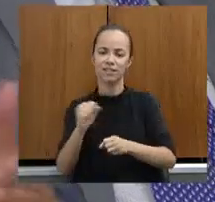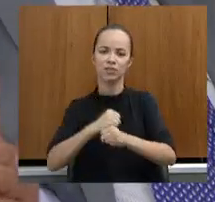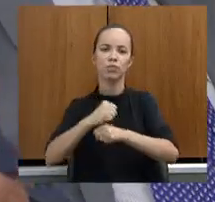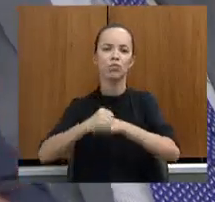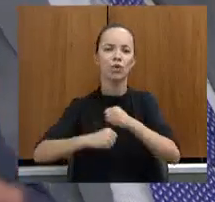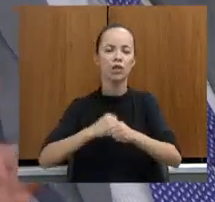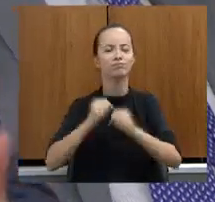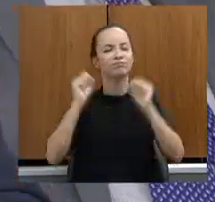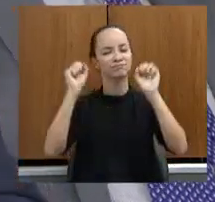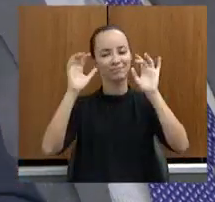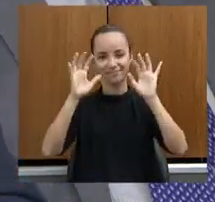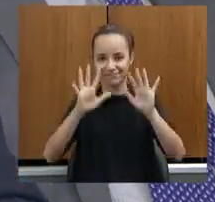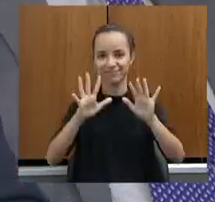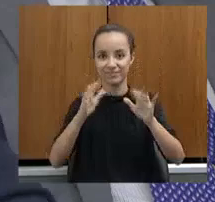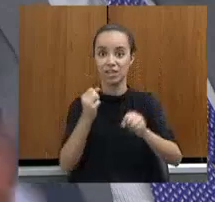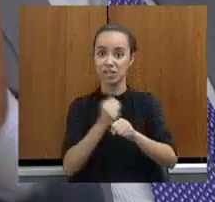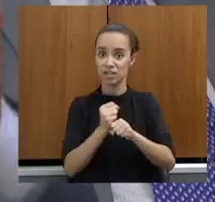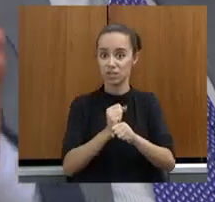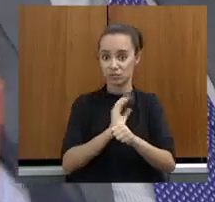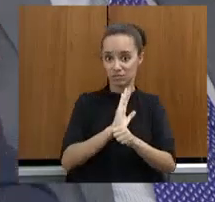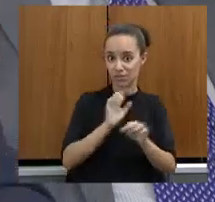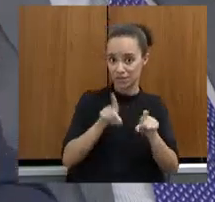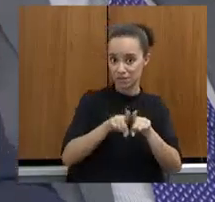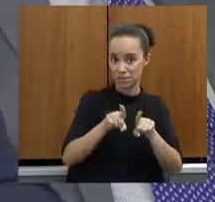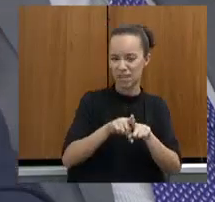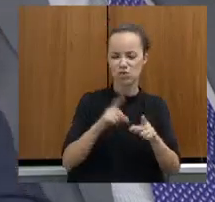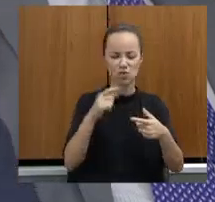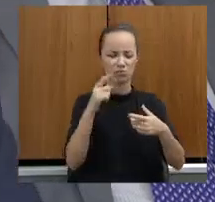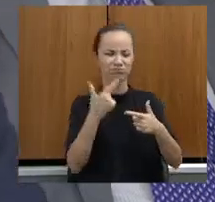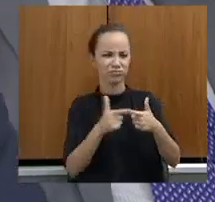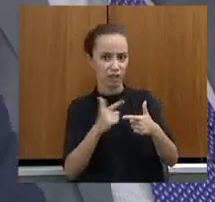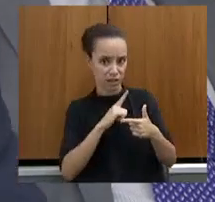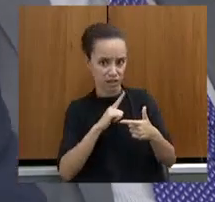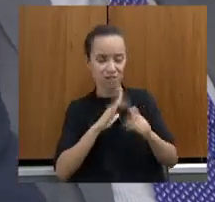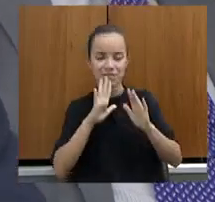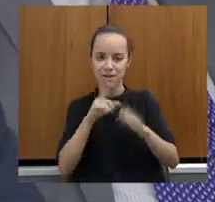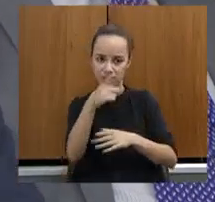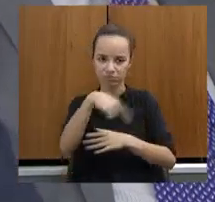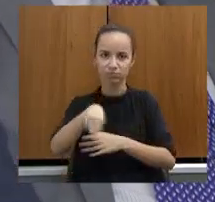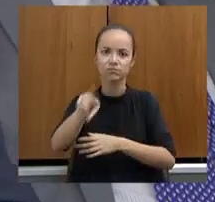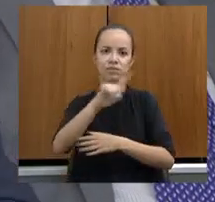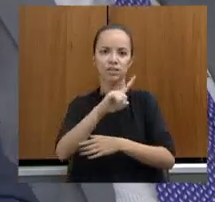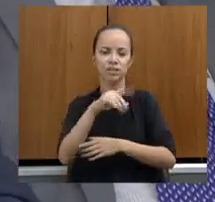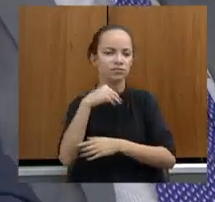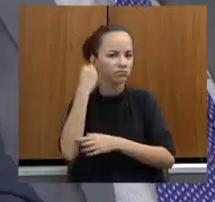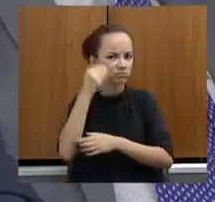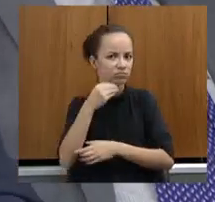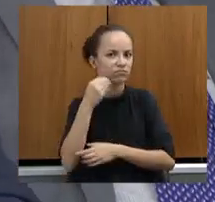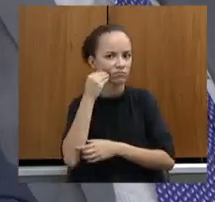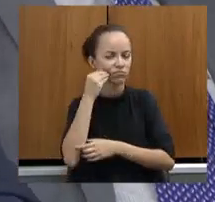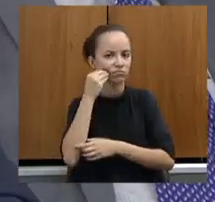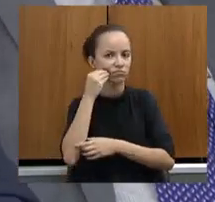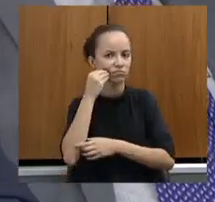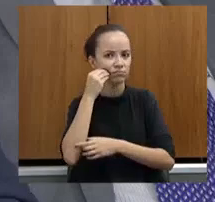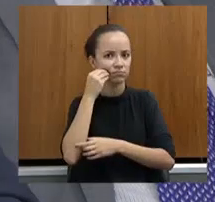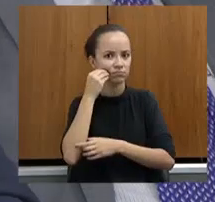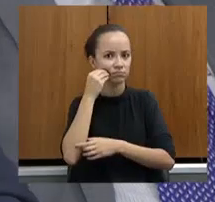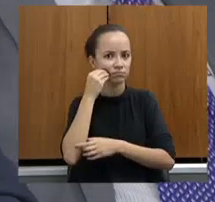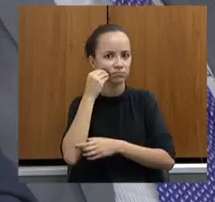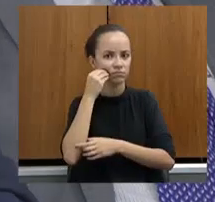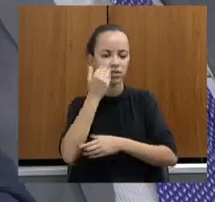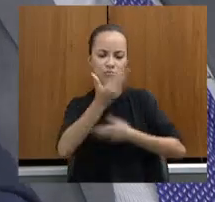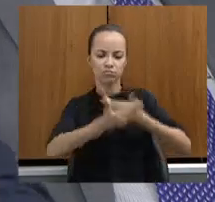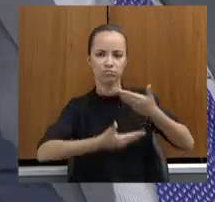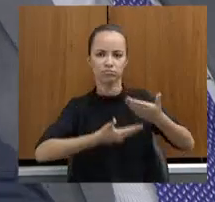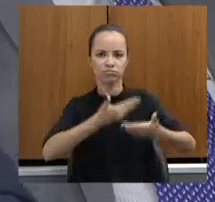abençoado como foi esse ano com todas as dificuldades mas vossa excelências com a capacidade e principalmente para essa